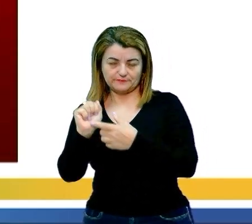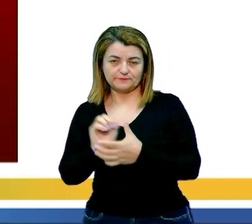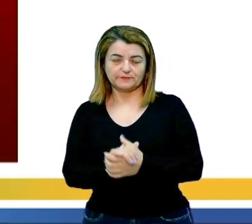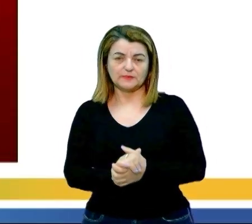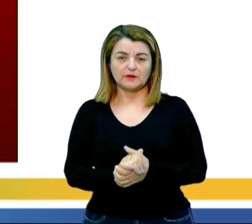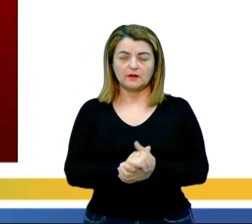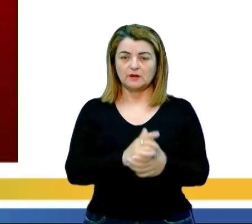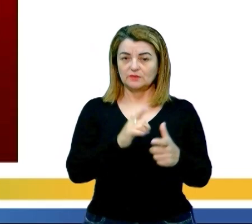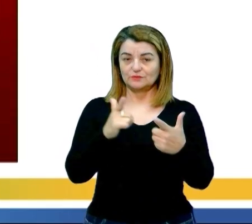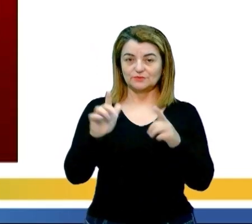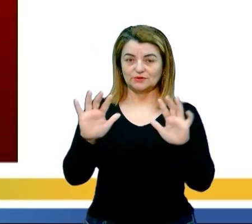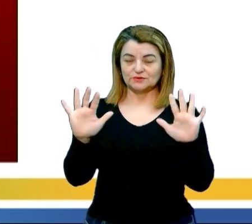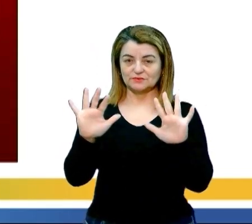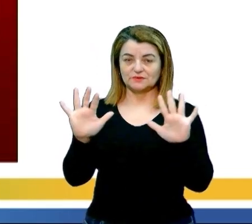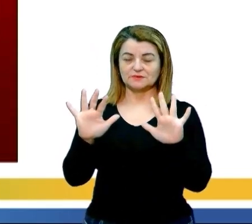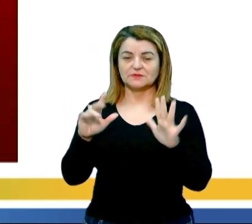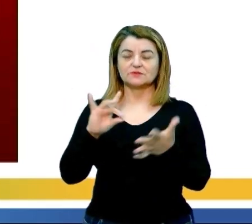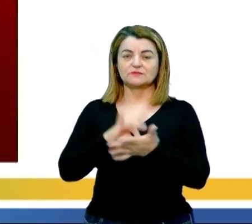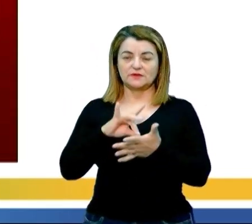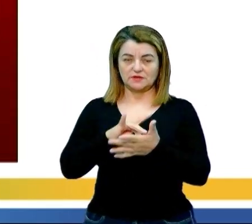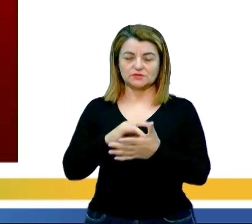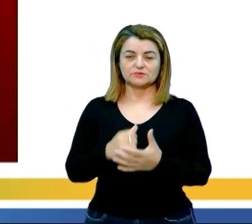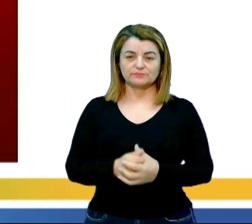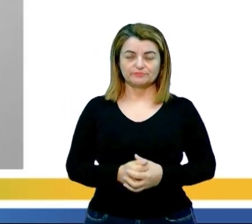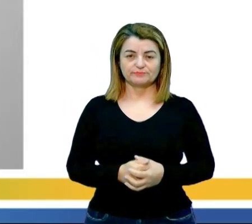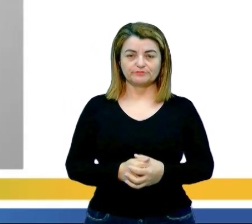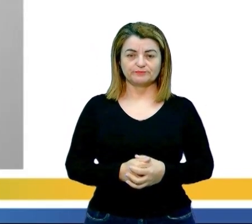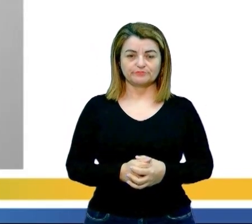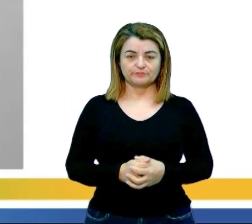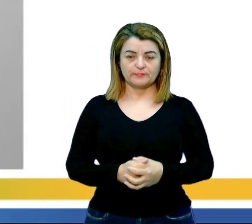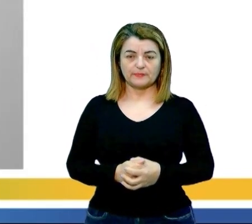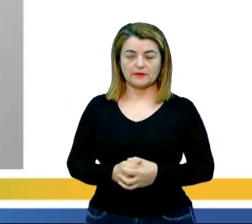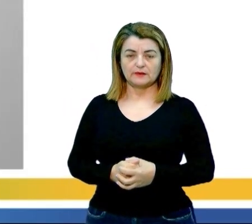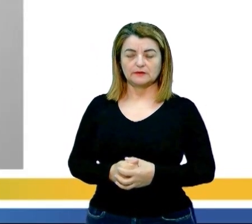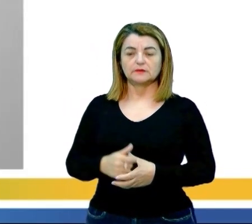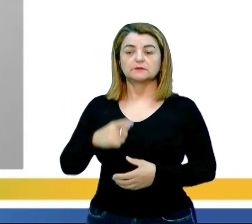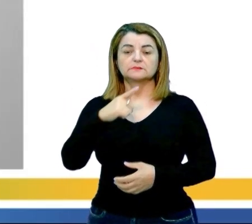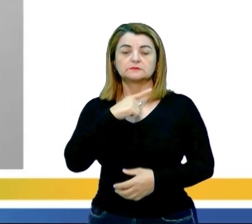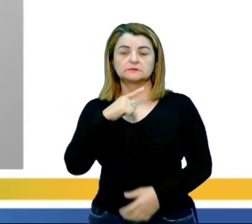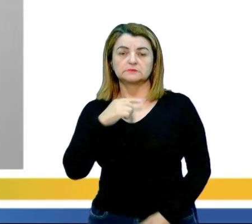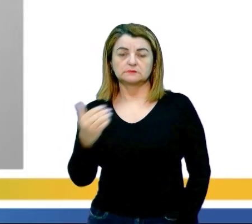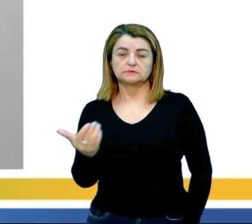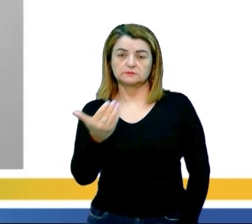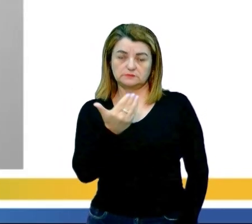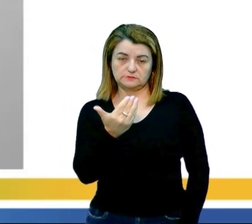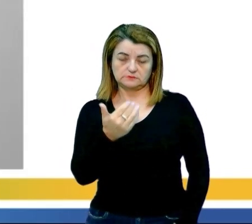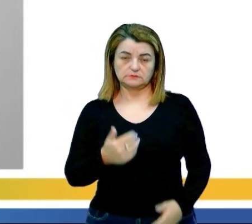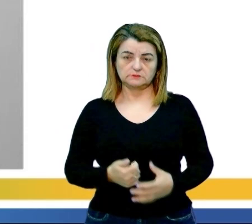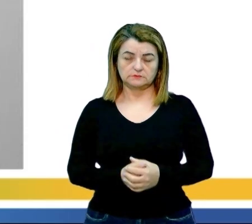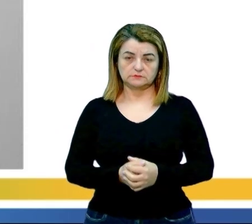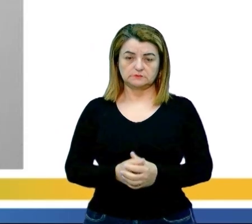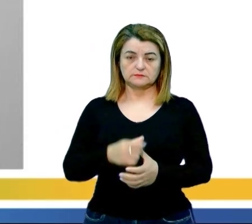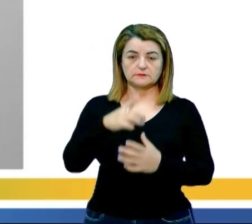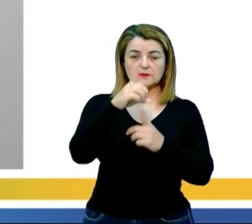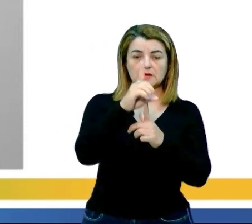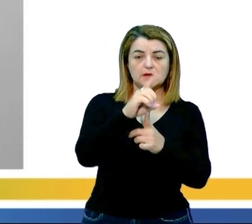não deixa de ser uma pura verdade. Temos ainda o seguinte,